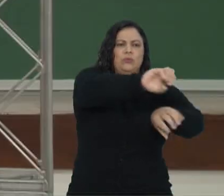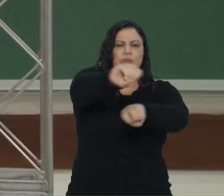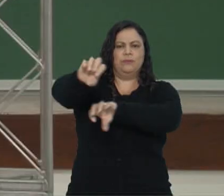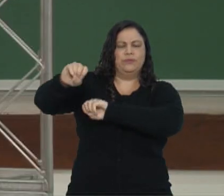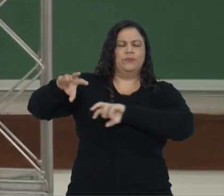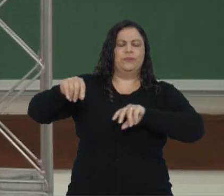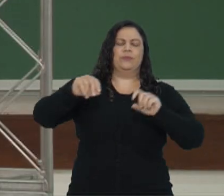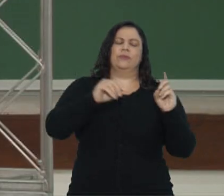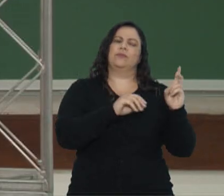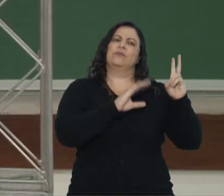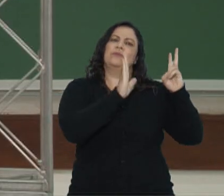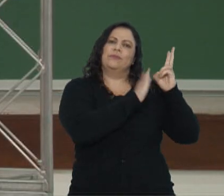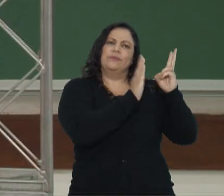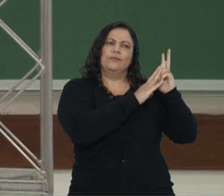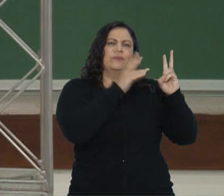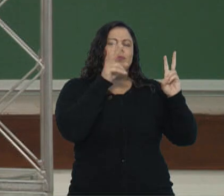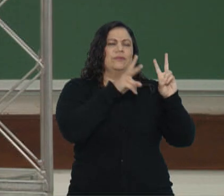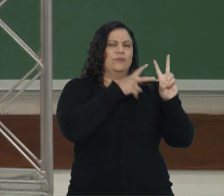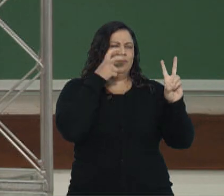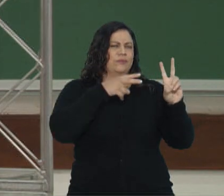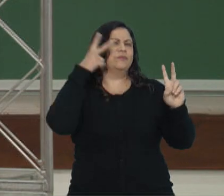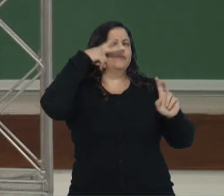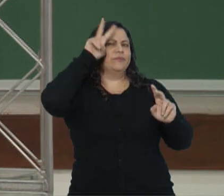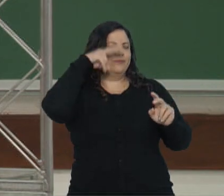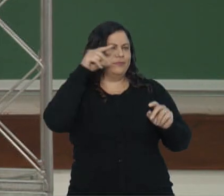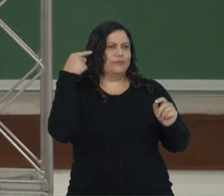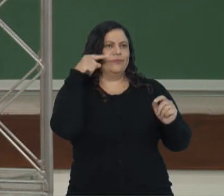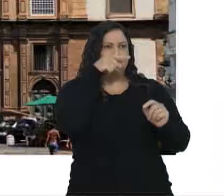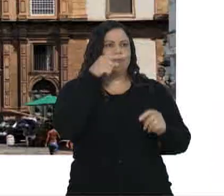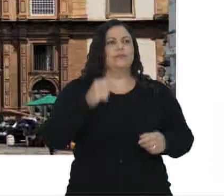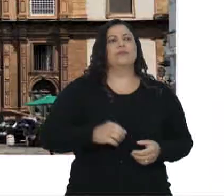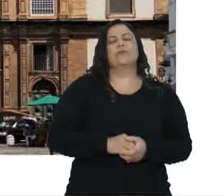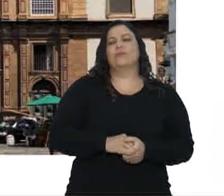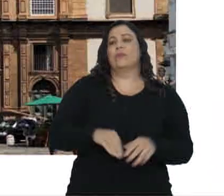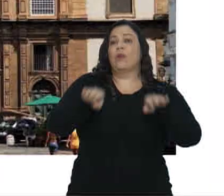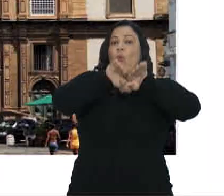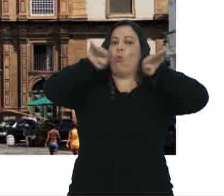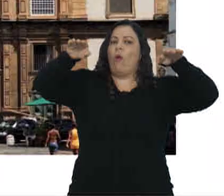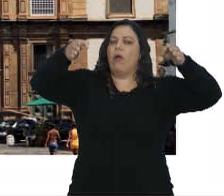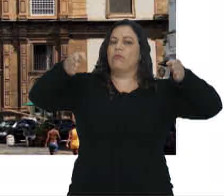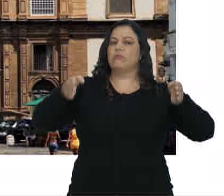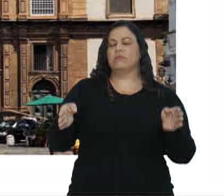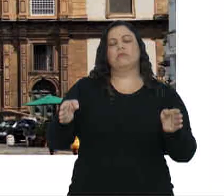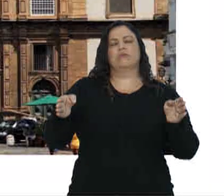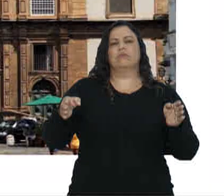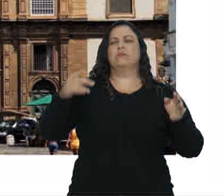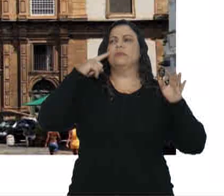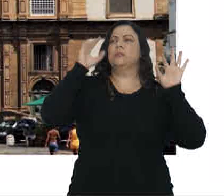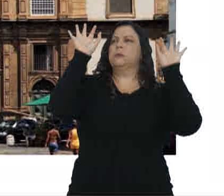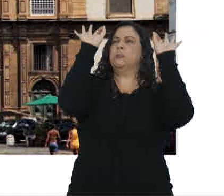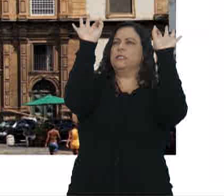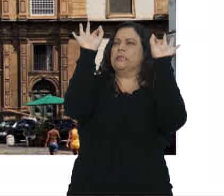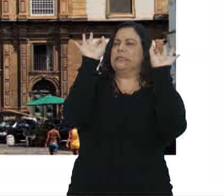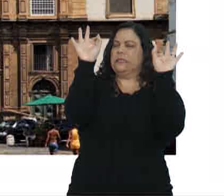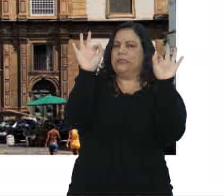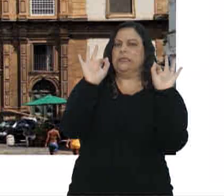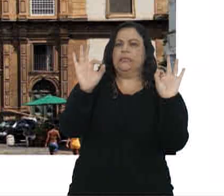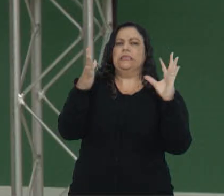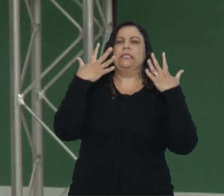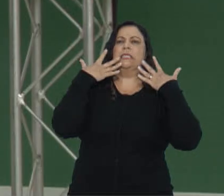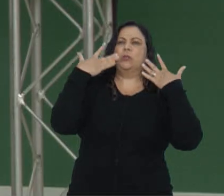lembra disso, né? Então aqui, ó, o altar e fachada da igreja de São Francisco de Assis. Olha a riqueza dessas